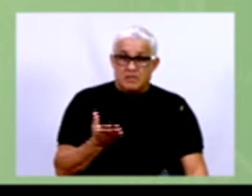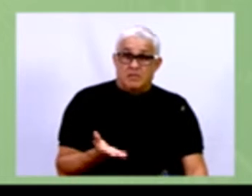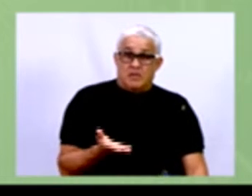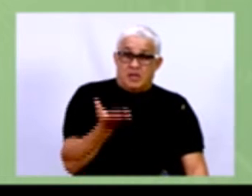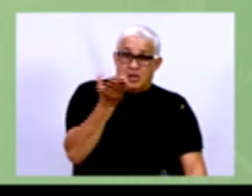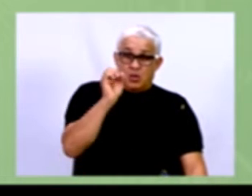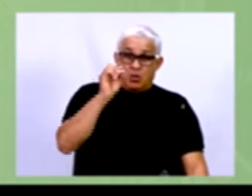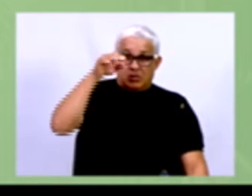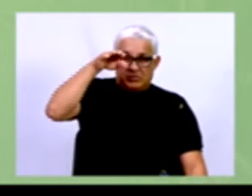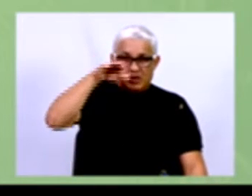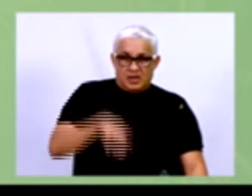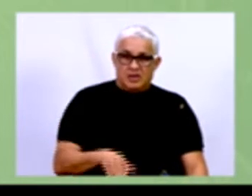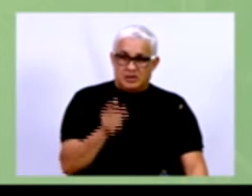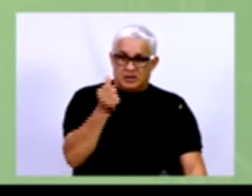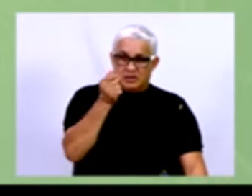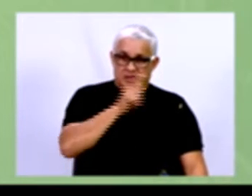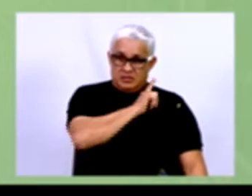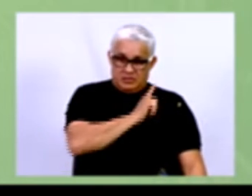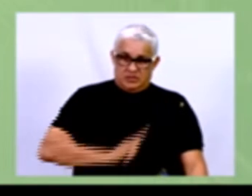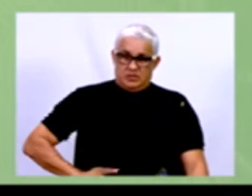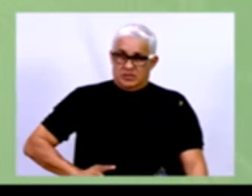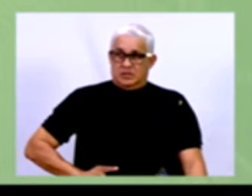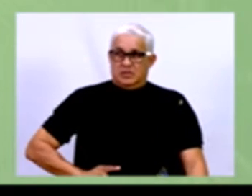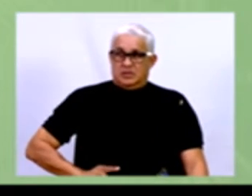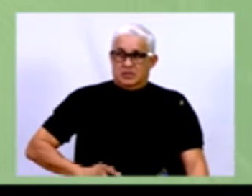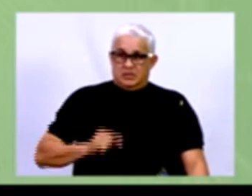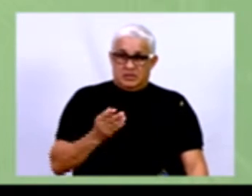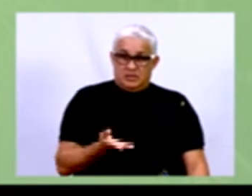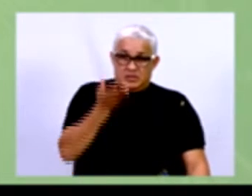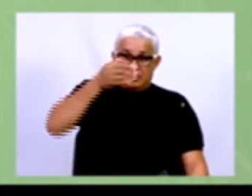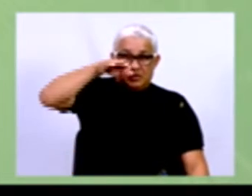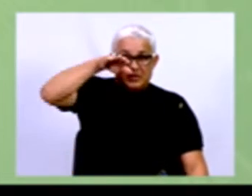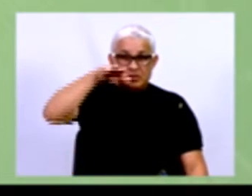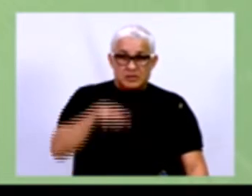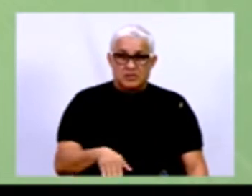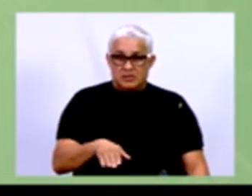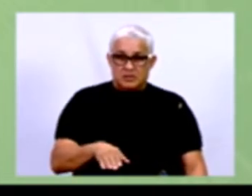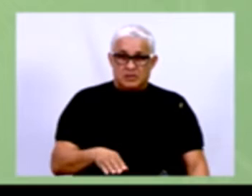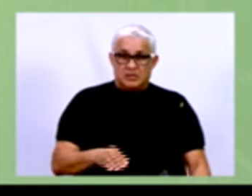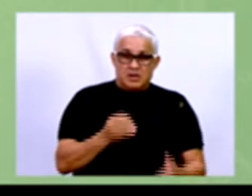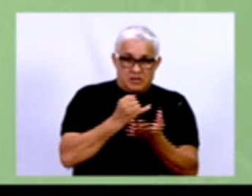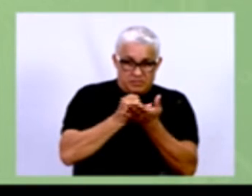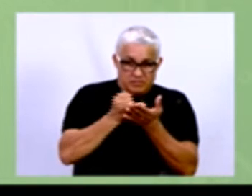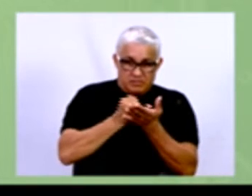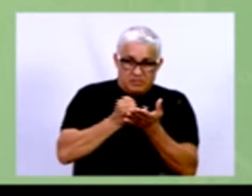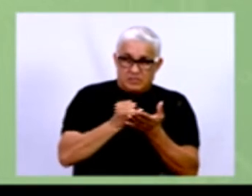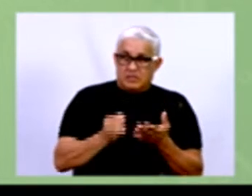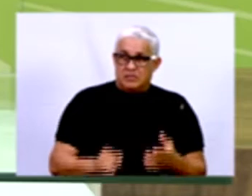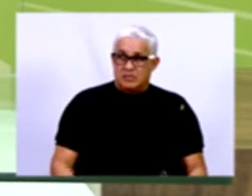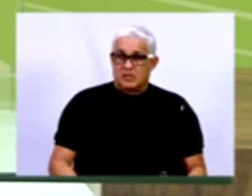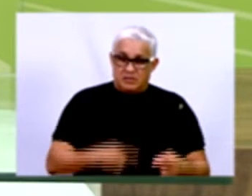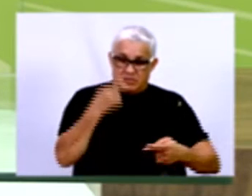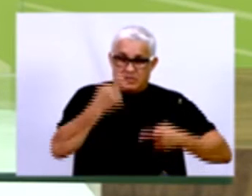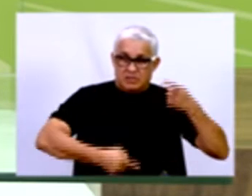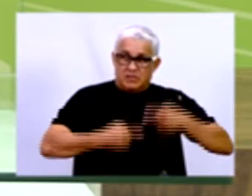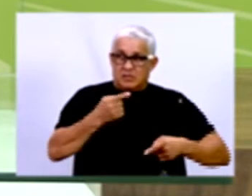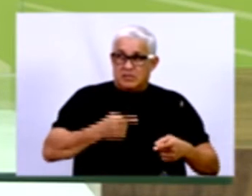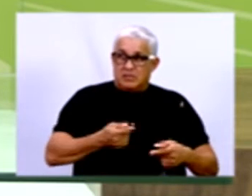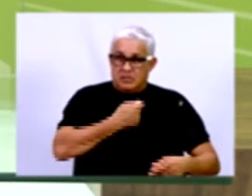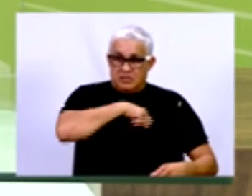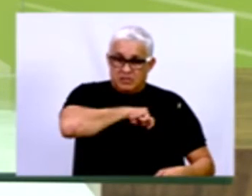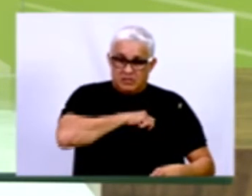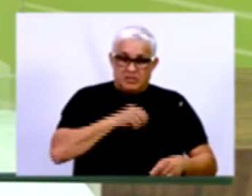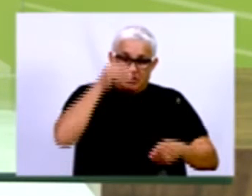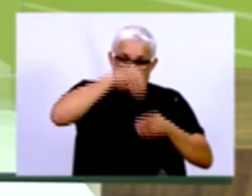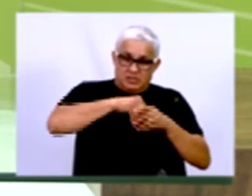ou reduzir os gastos do governo, aumentar ou reduzir os impostos. A política fiscal, então, é essa participação do governo